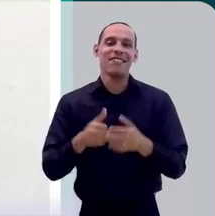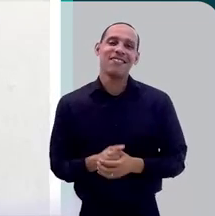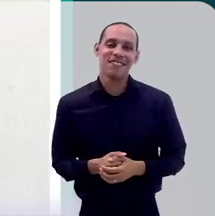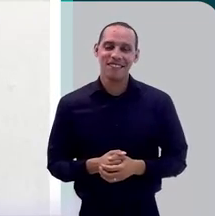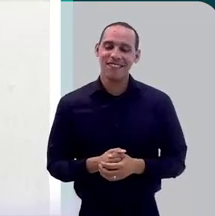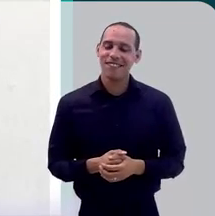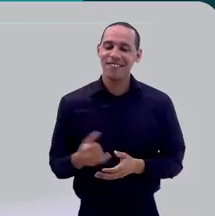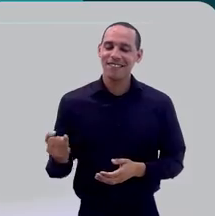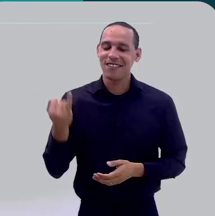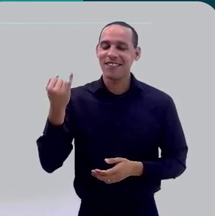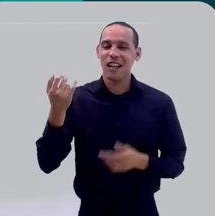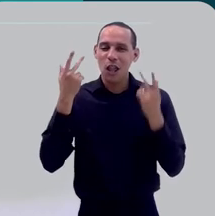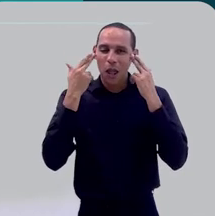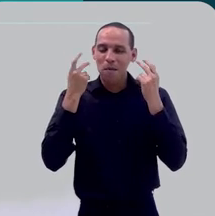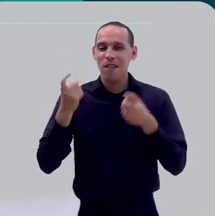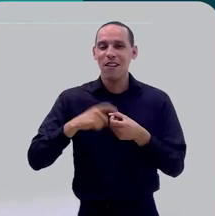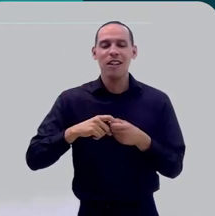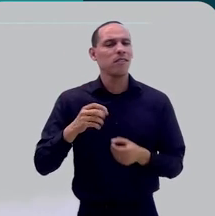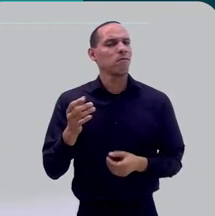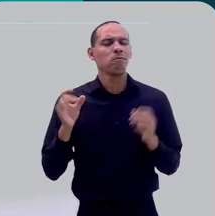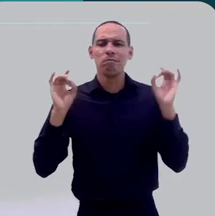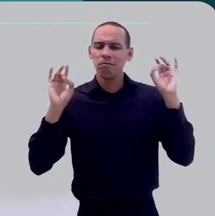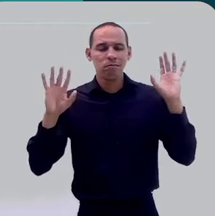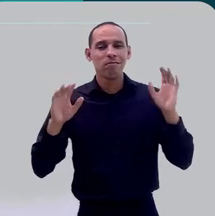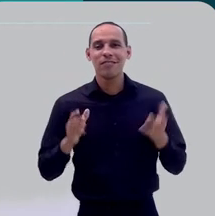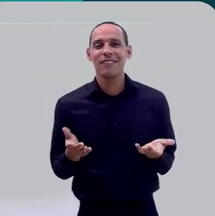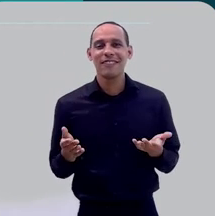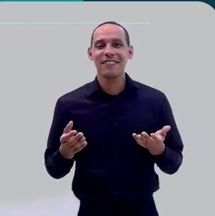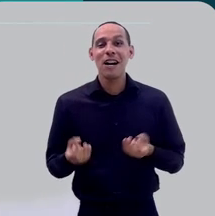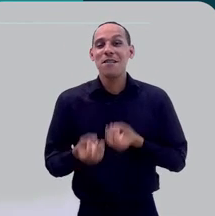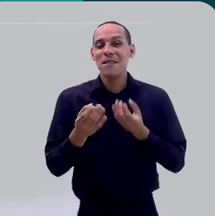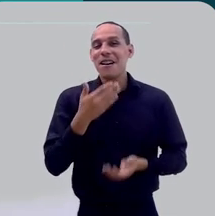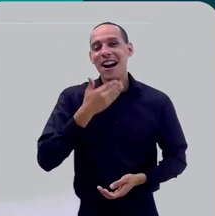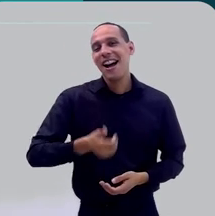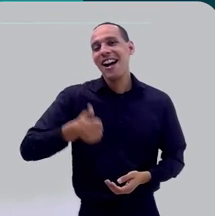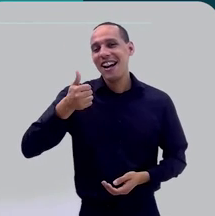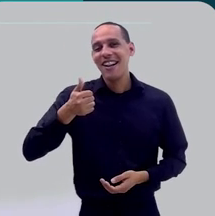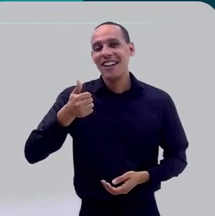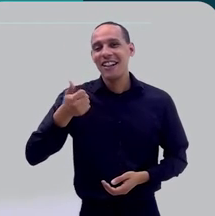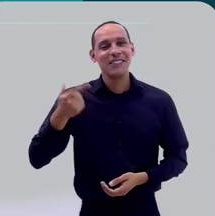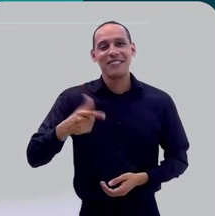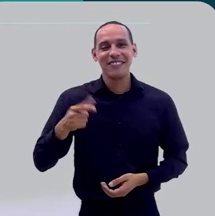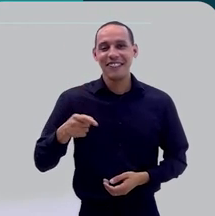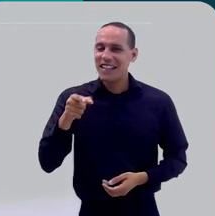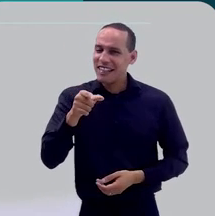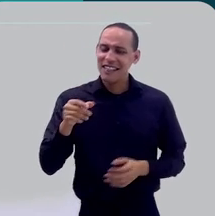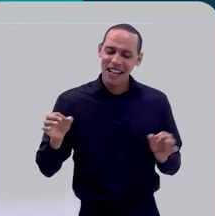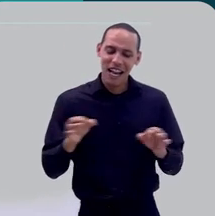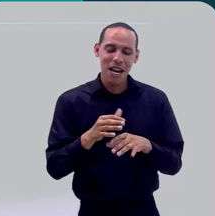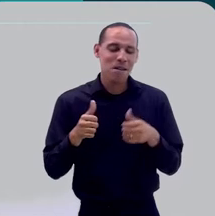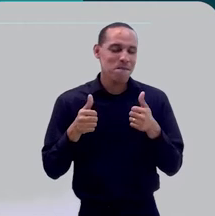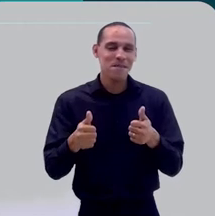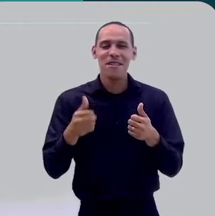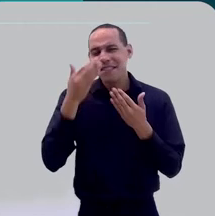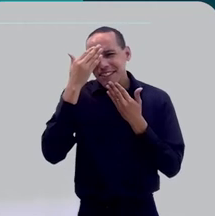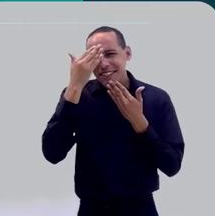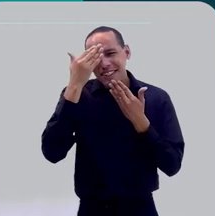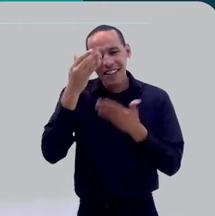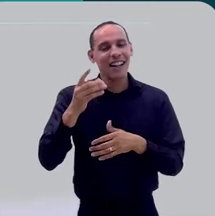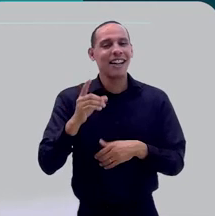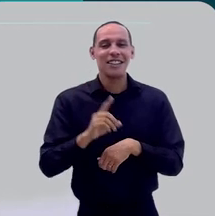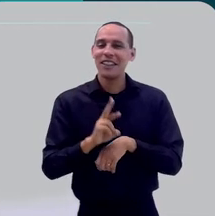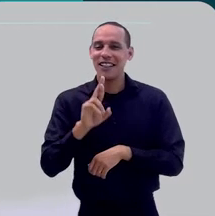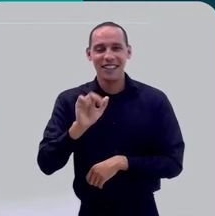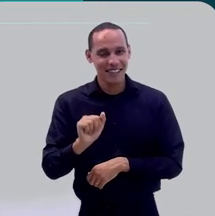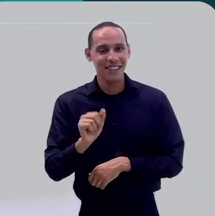normal. Isso que eu achei importante. Nossa, fantástico. Não podia ter informação melhor do que essa para a gente terminar. Doutora,